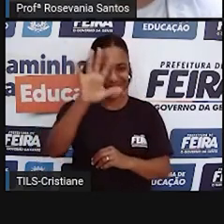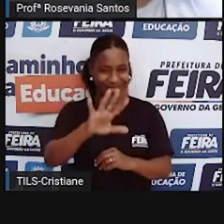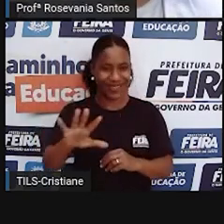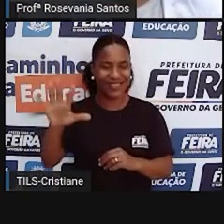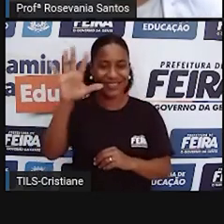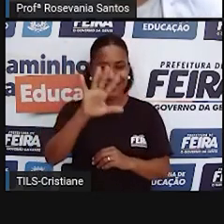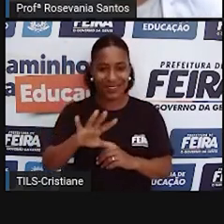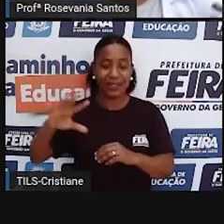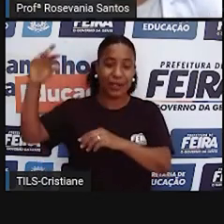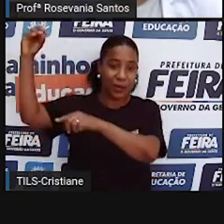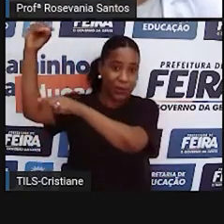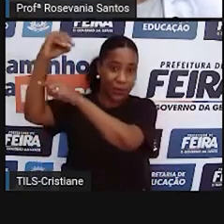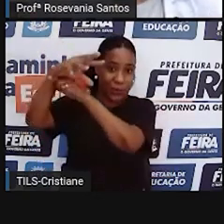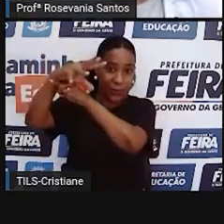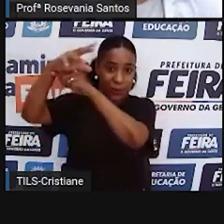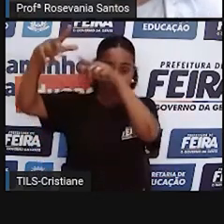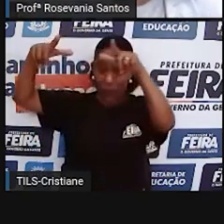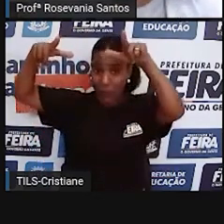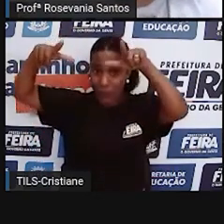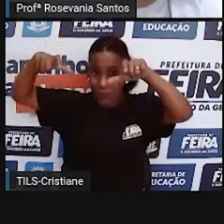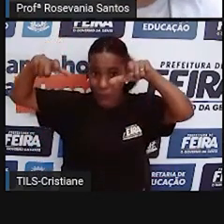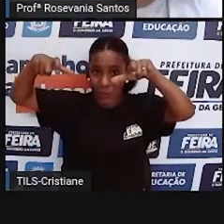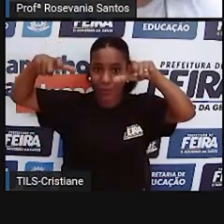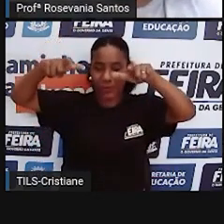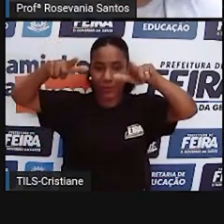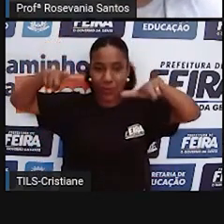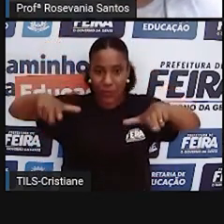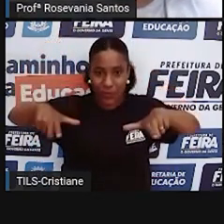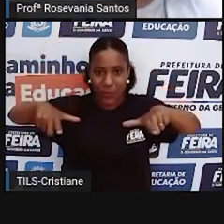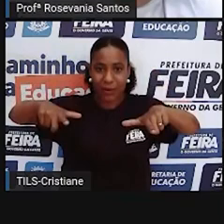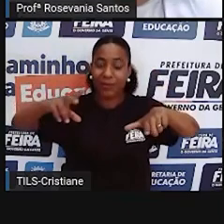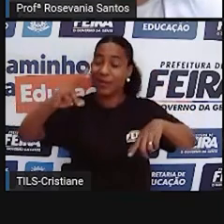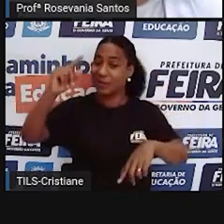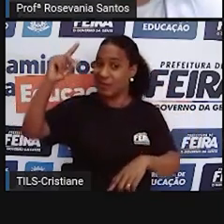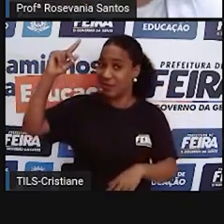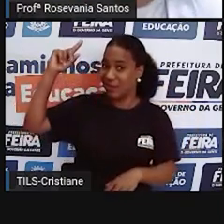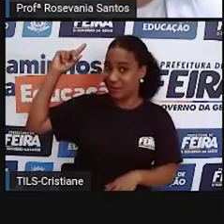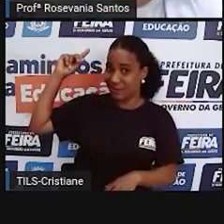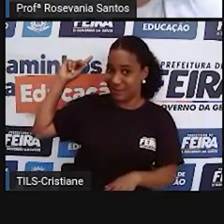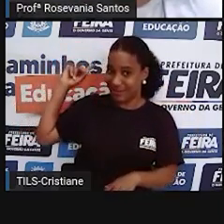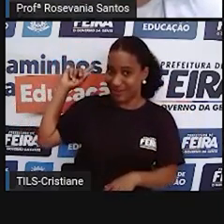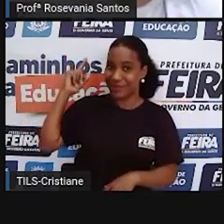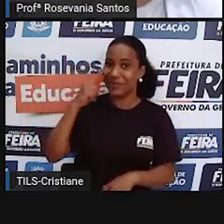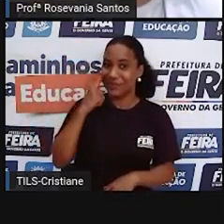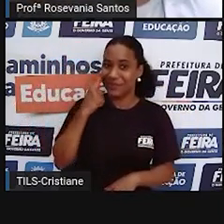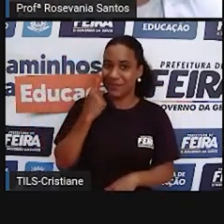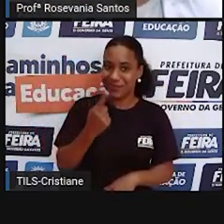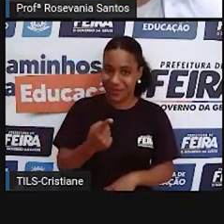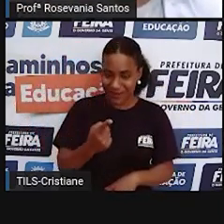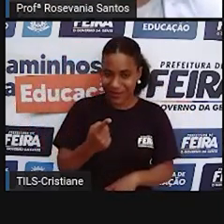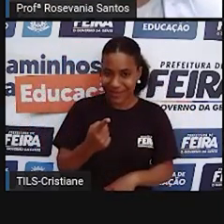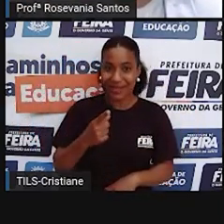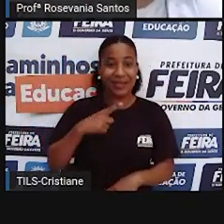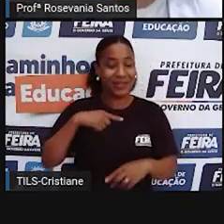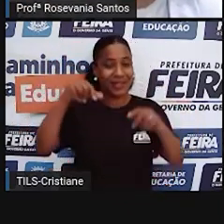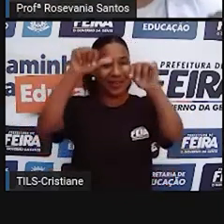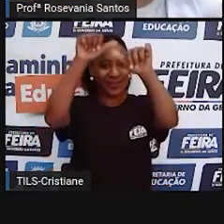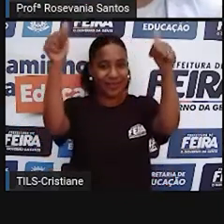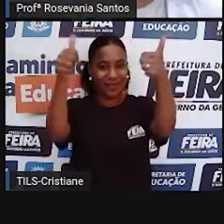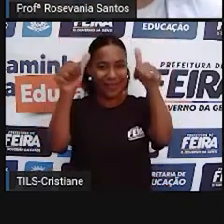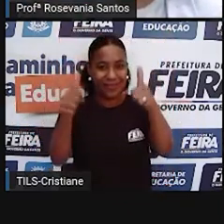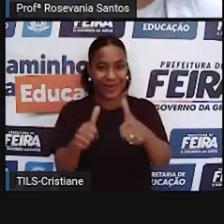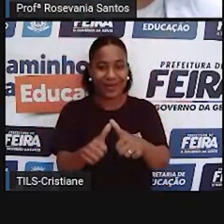das fotografias aéreas, né? Mas antes, desde a antiguidade, como vocês viram, a gente tem um mapa de